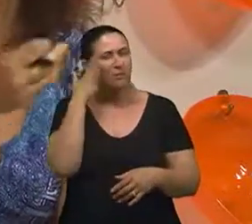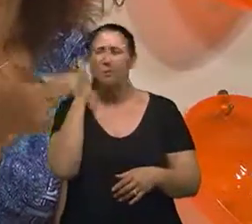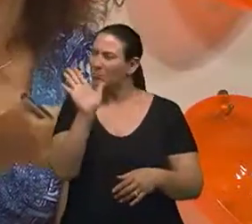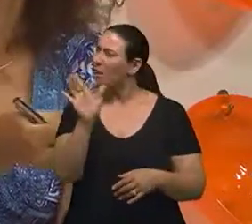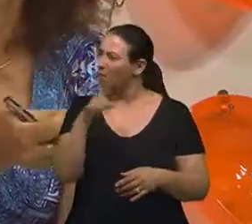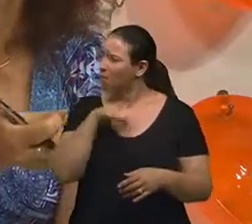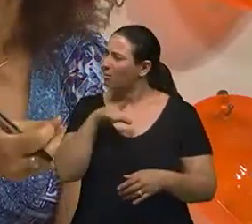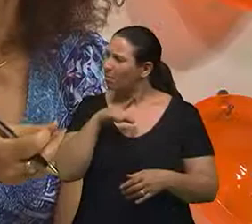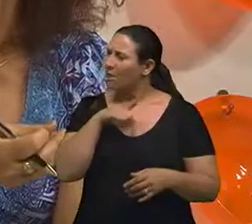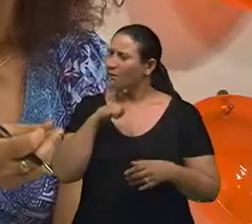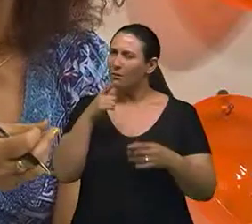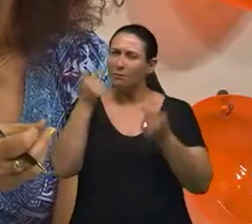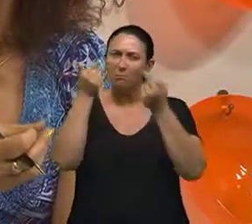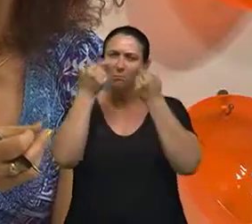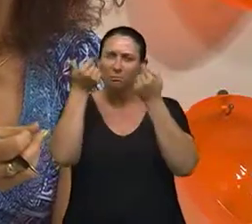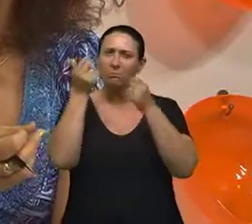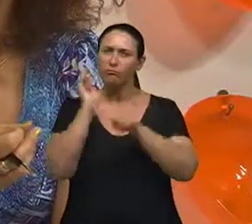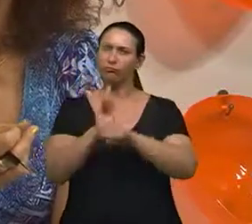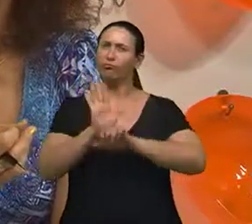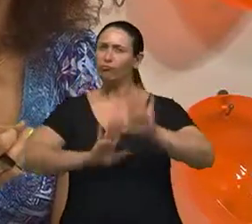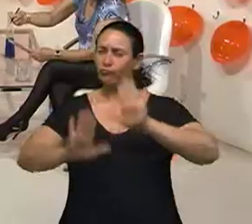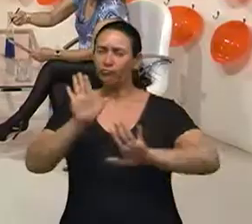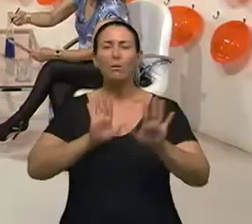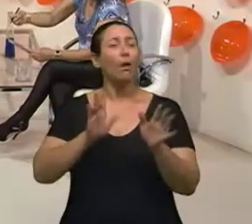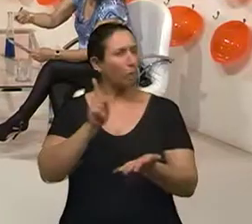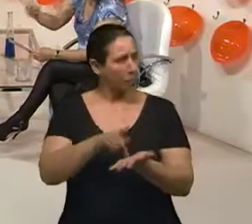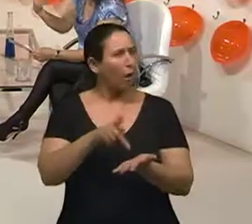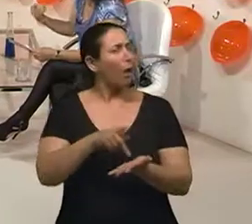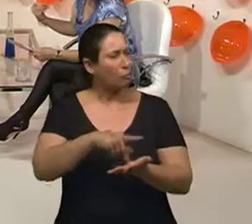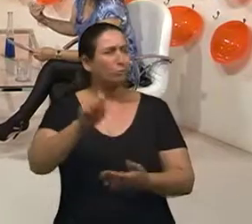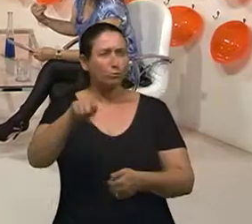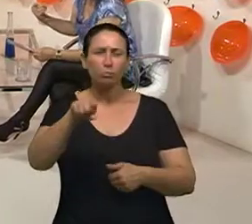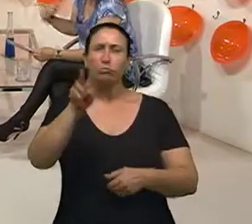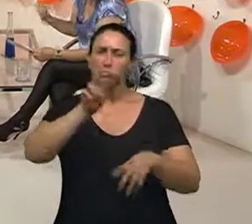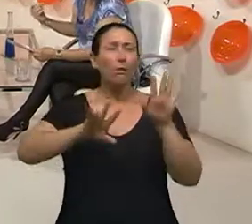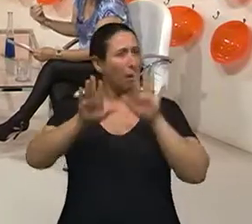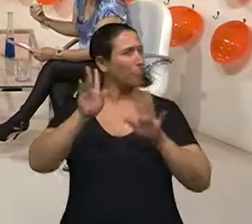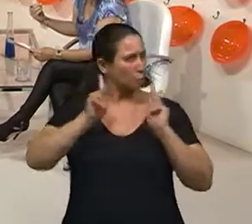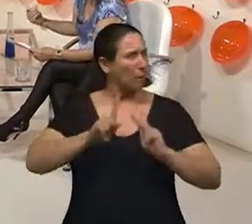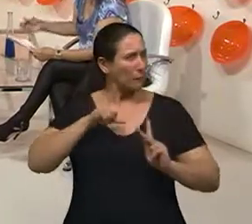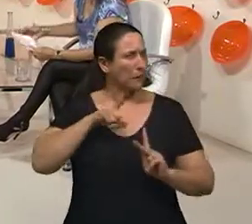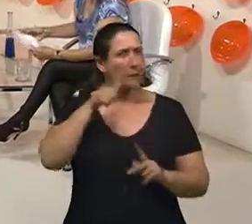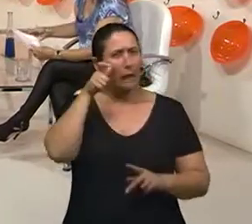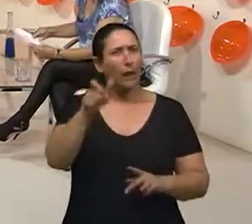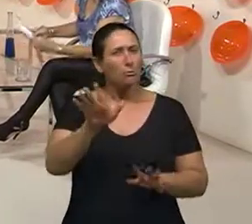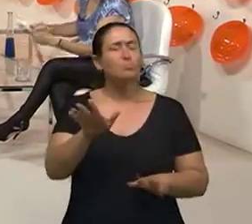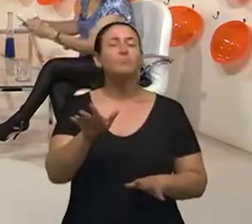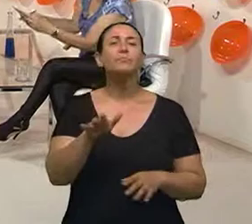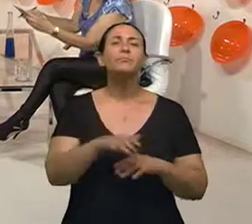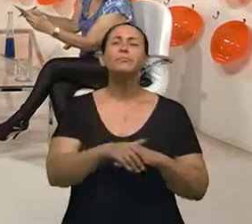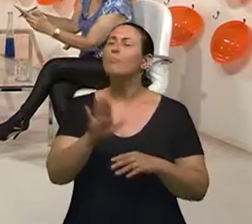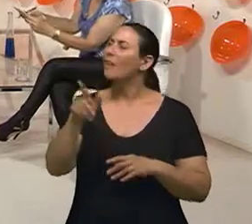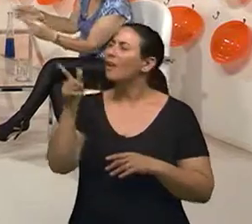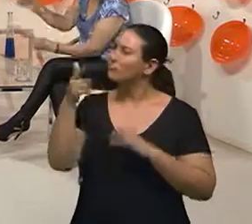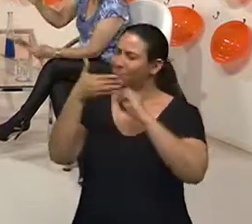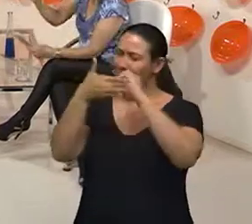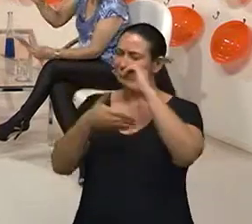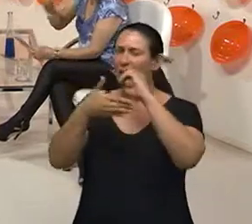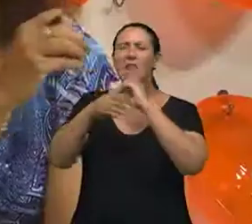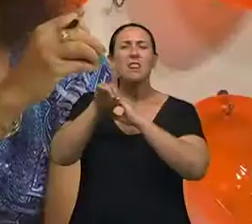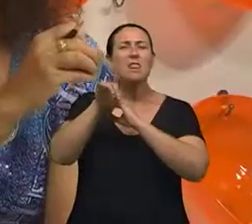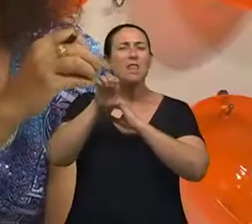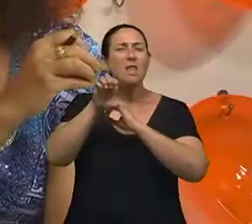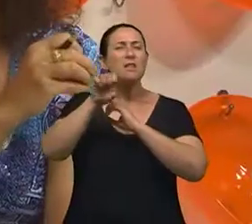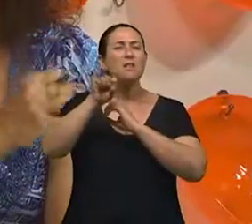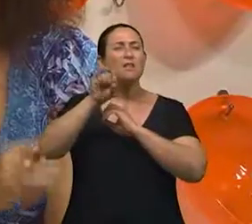meio passo para ter uma prevenção. É claro, lógico. Isso aí já é um interesse em fazer já a prevenção. Já é um interesse direto, né? É, claro. Descolamento de retina. Vamos